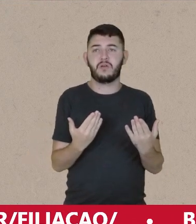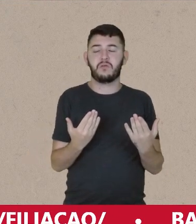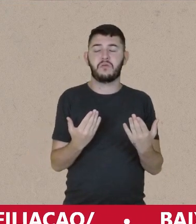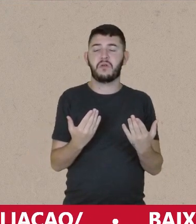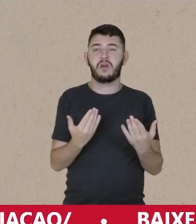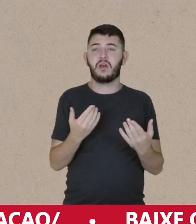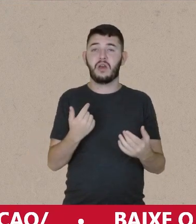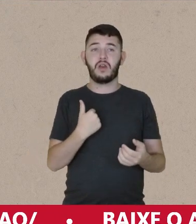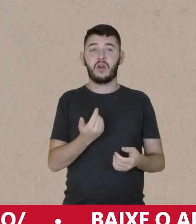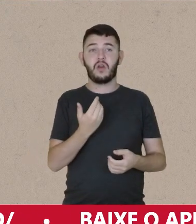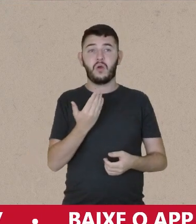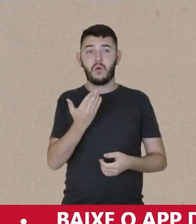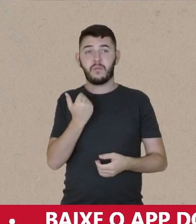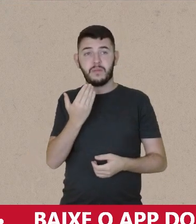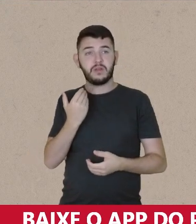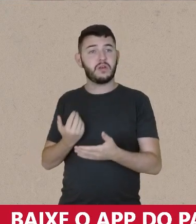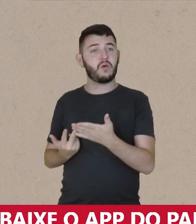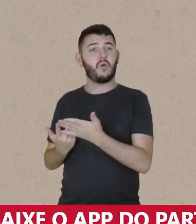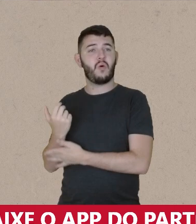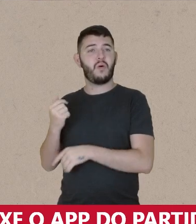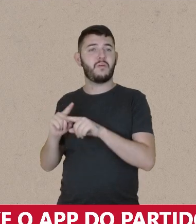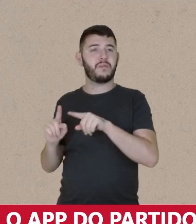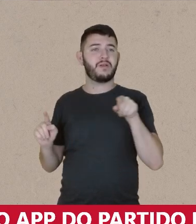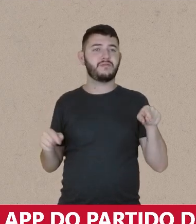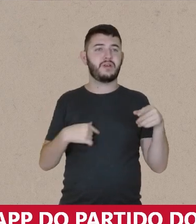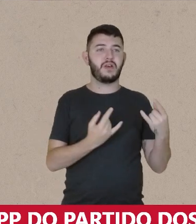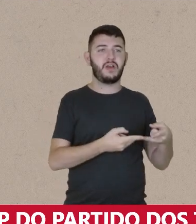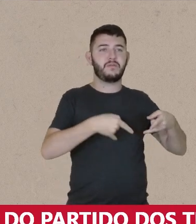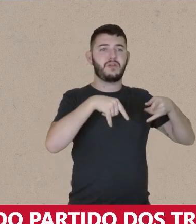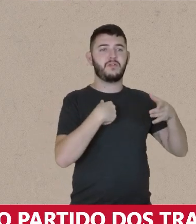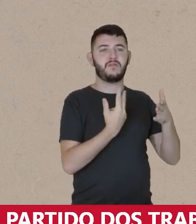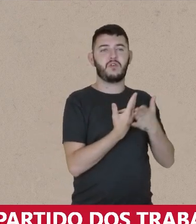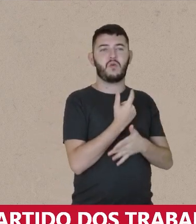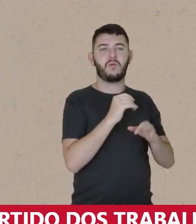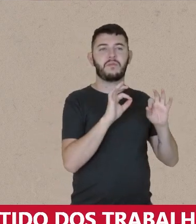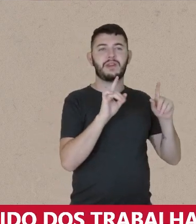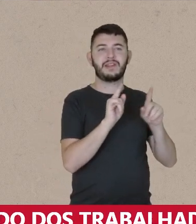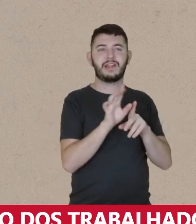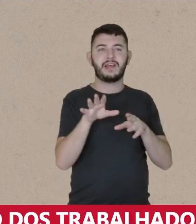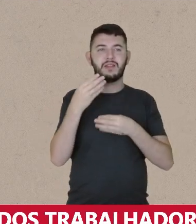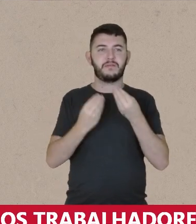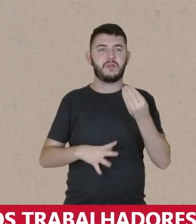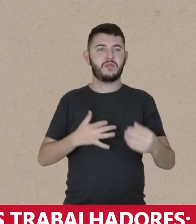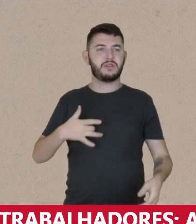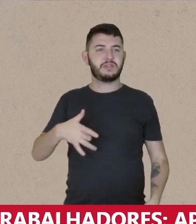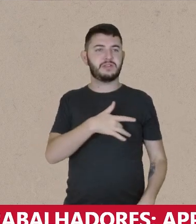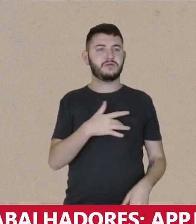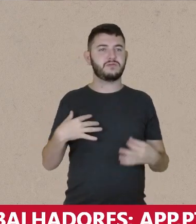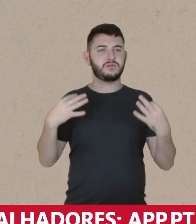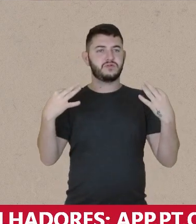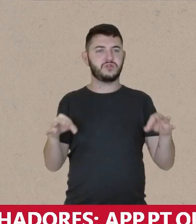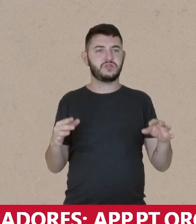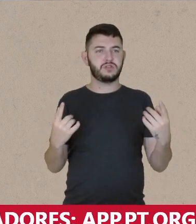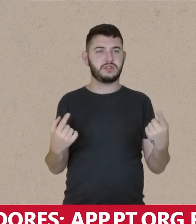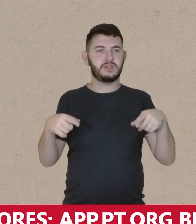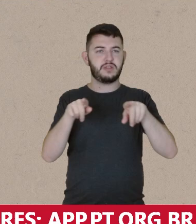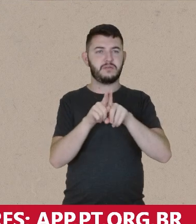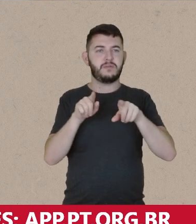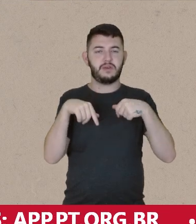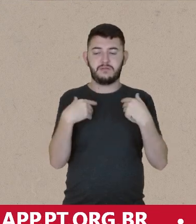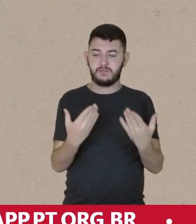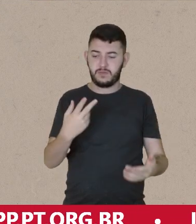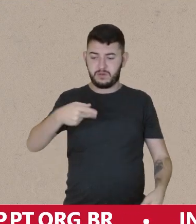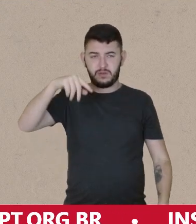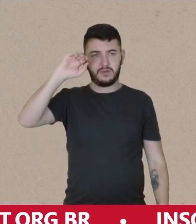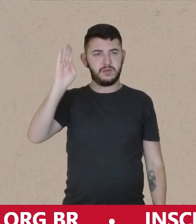comprar comida para comprar absorvente para elas e terminam prejudicando sua saúde, sua dignidade por isso. E aqui no Brasil